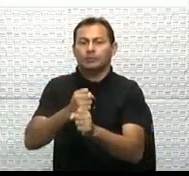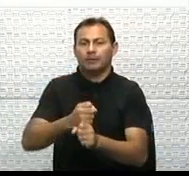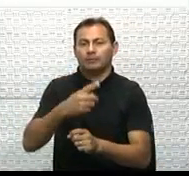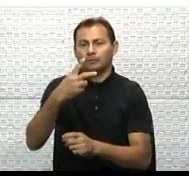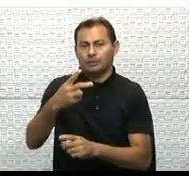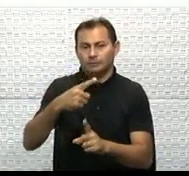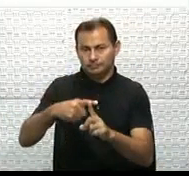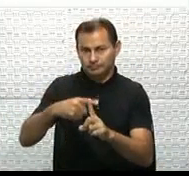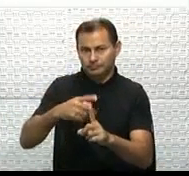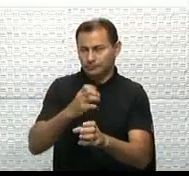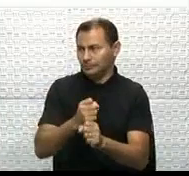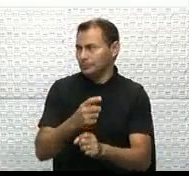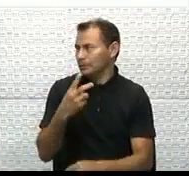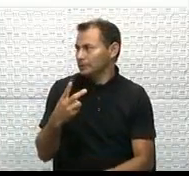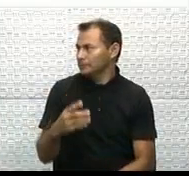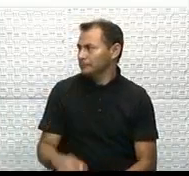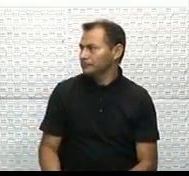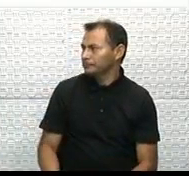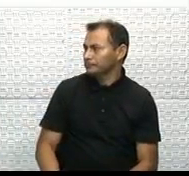2.